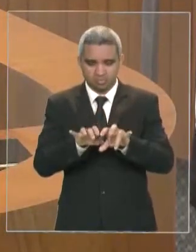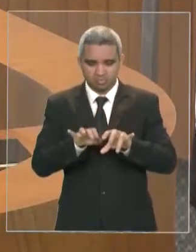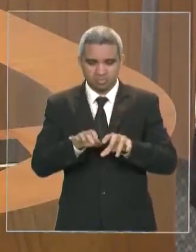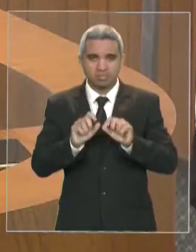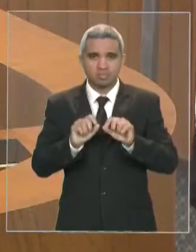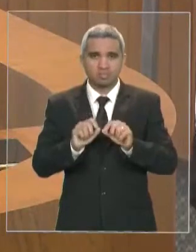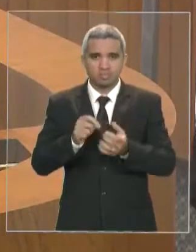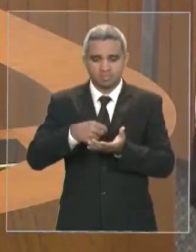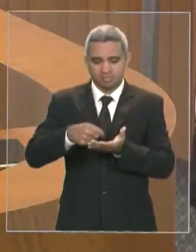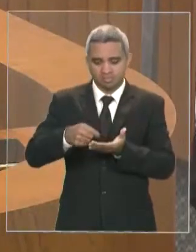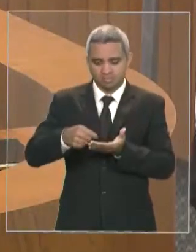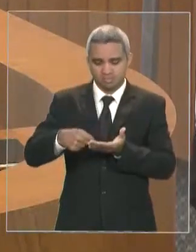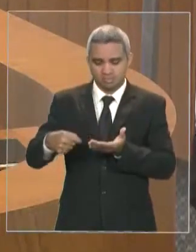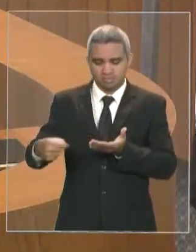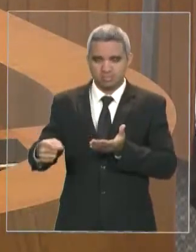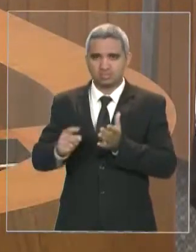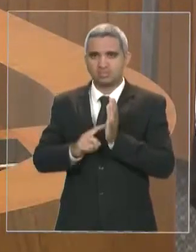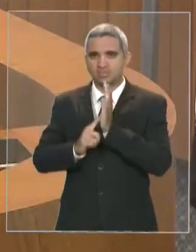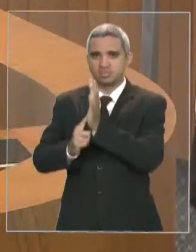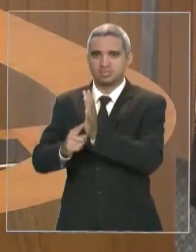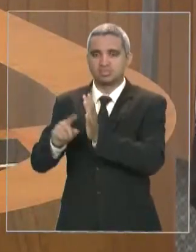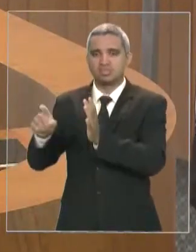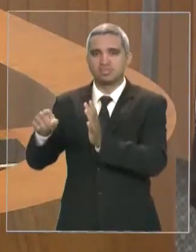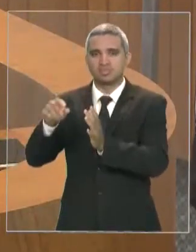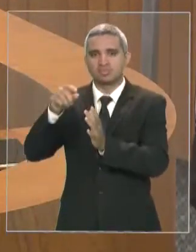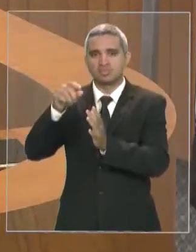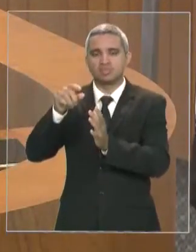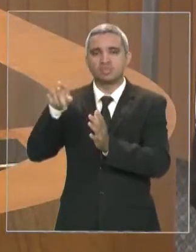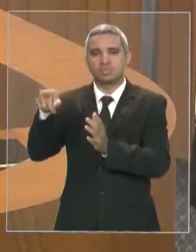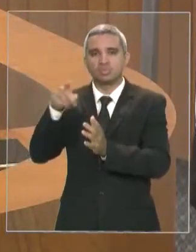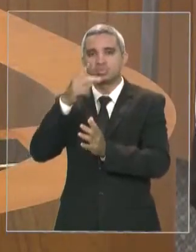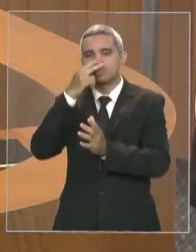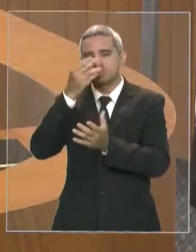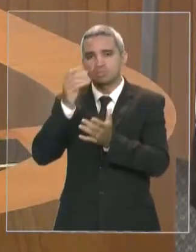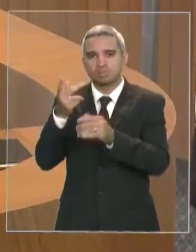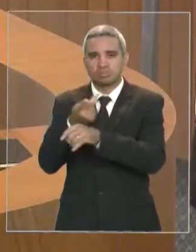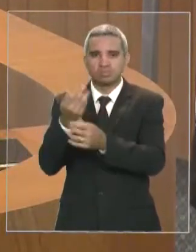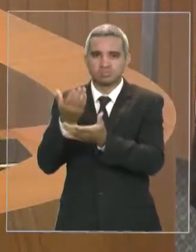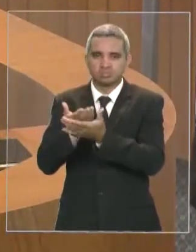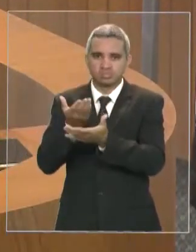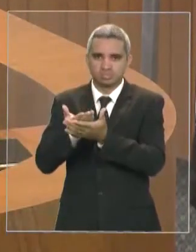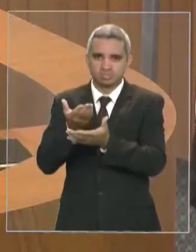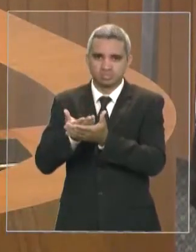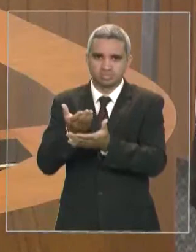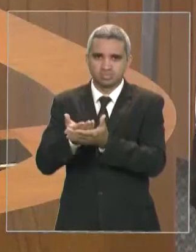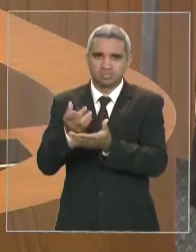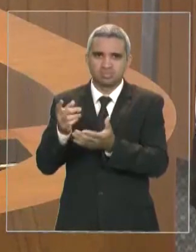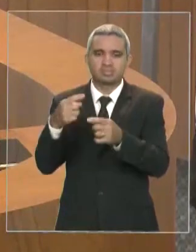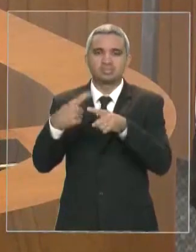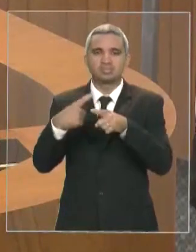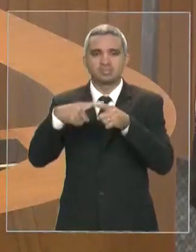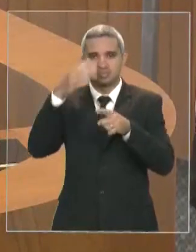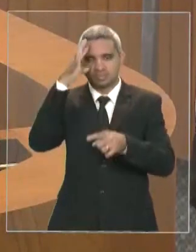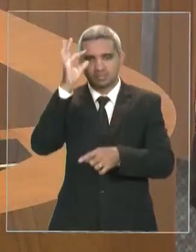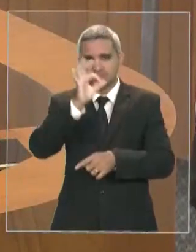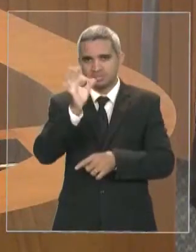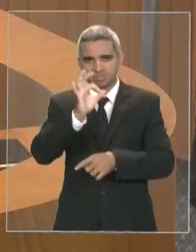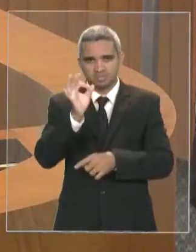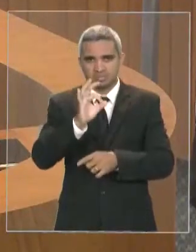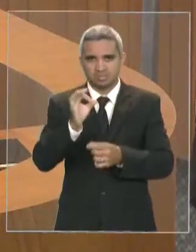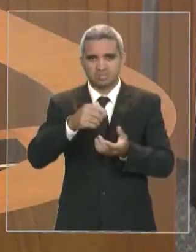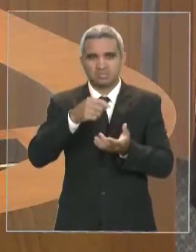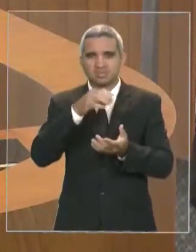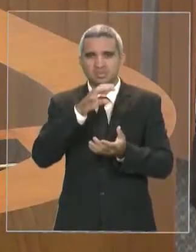de analfabeto, porque não conseguiu decifrar aquelas letras escritas com aquela péssima caligrafia naquela